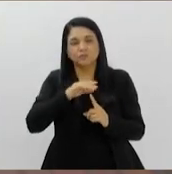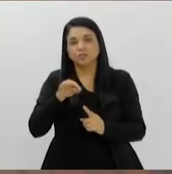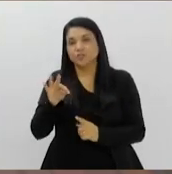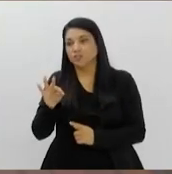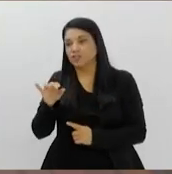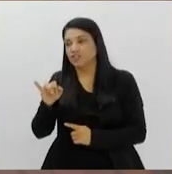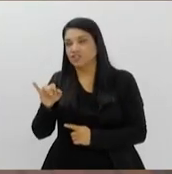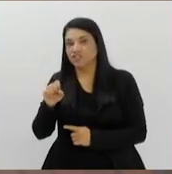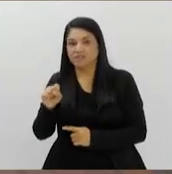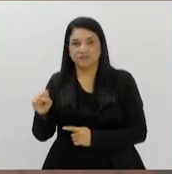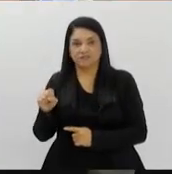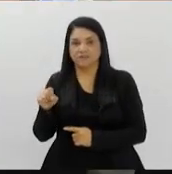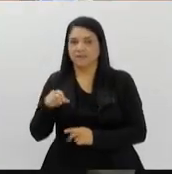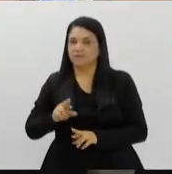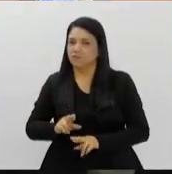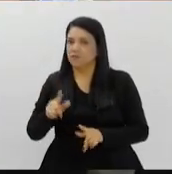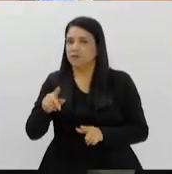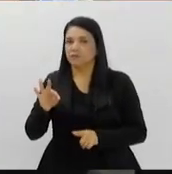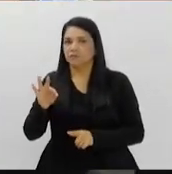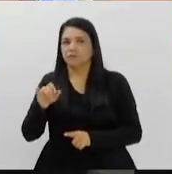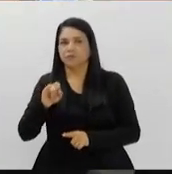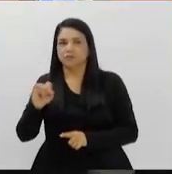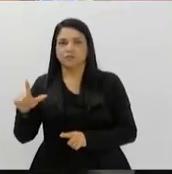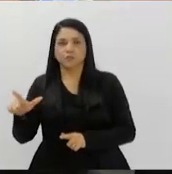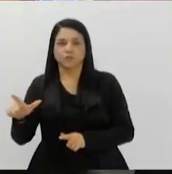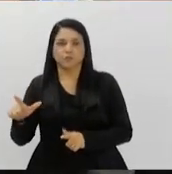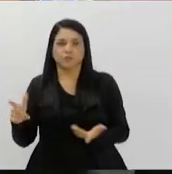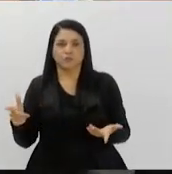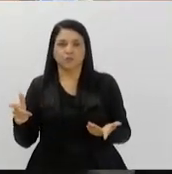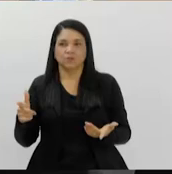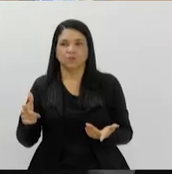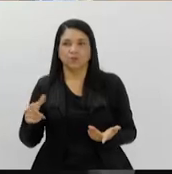tio. Vou ter que botar a Vossa Excelência presidente dessa comissão. Vai ser